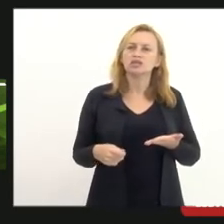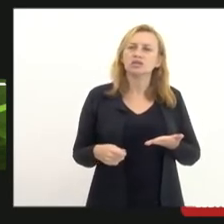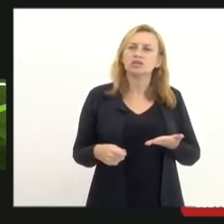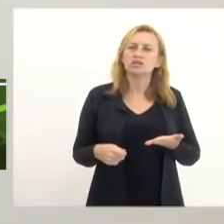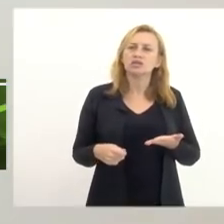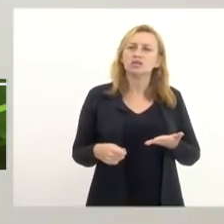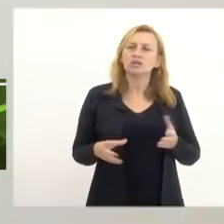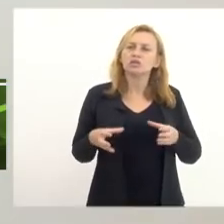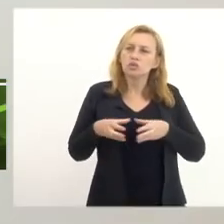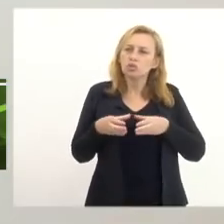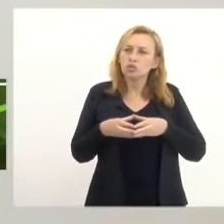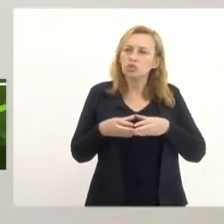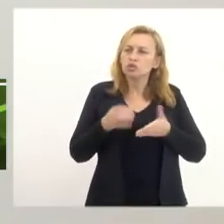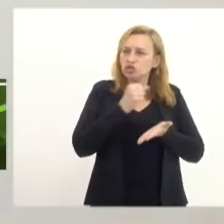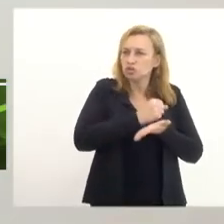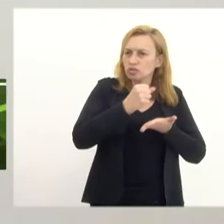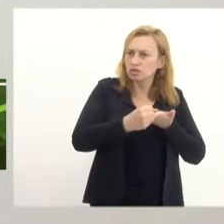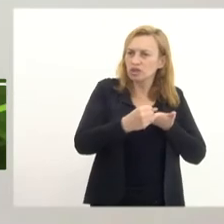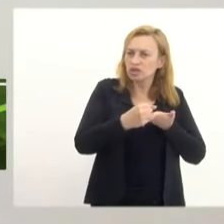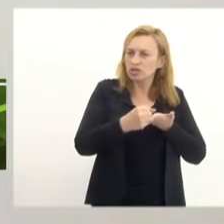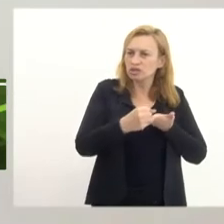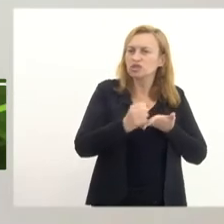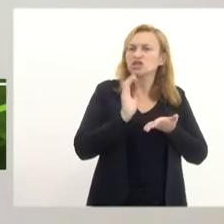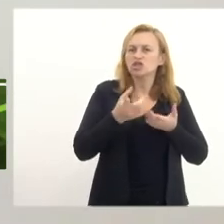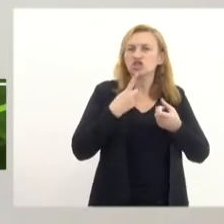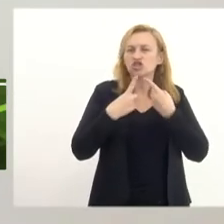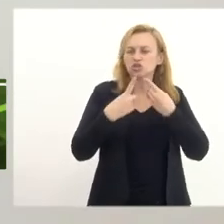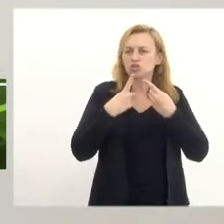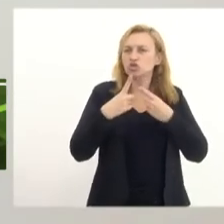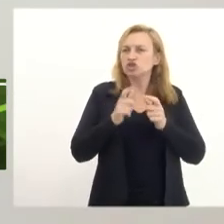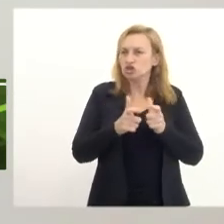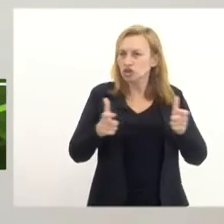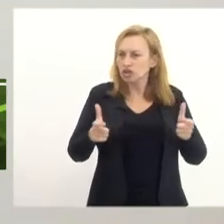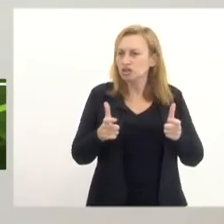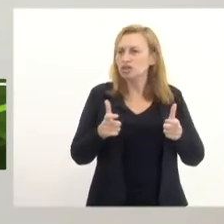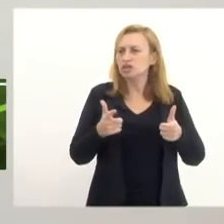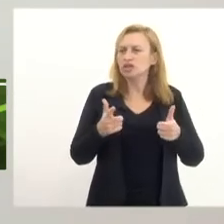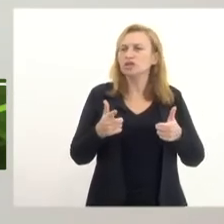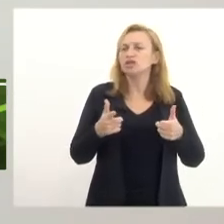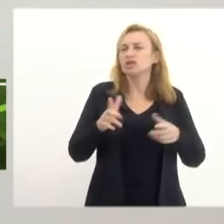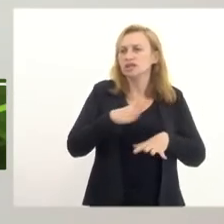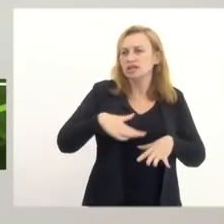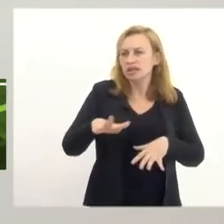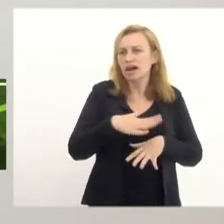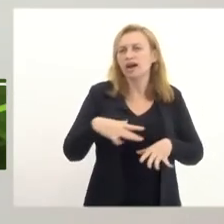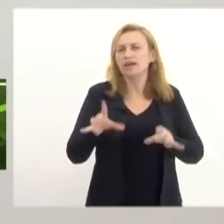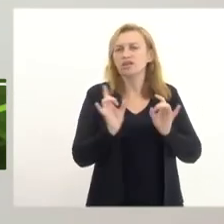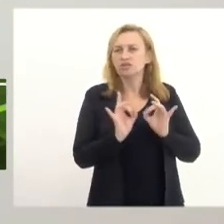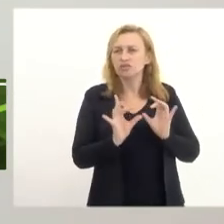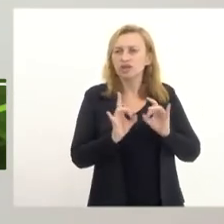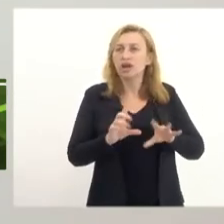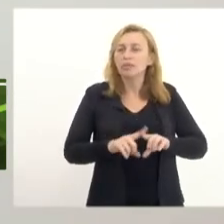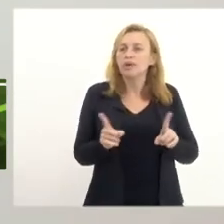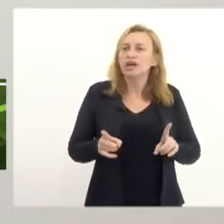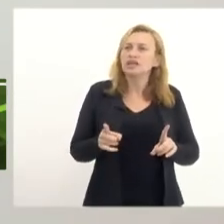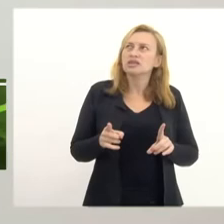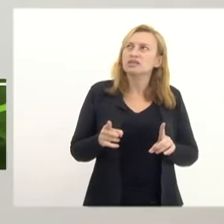o time de contratos discute bastante essa questão no mercado, mas eu vou